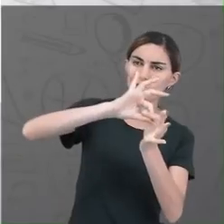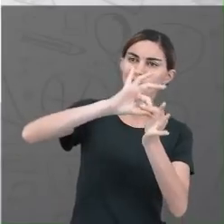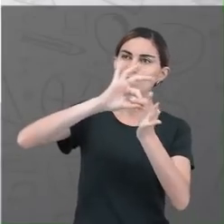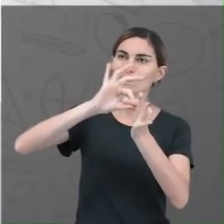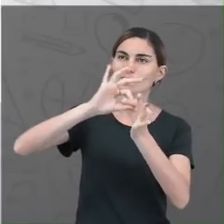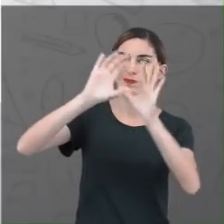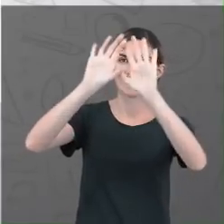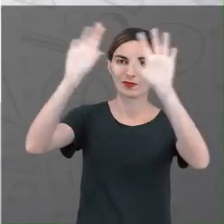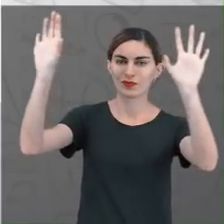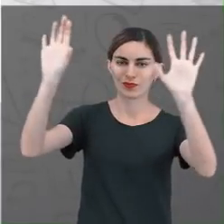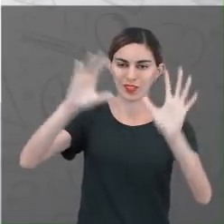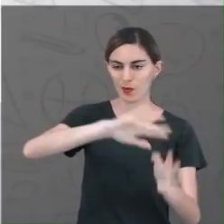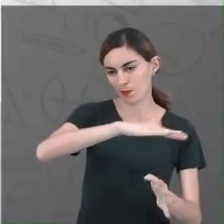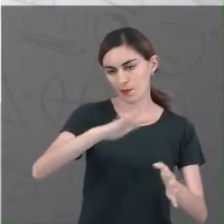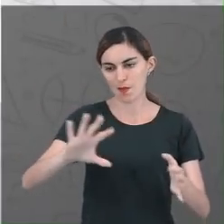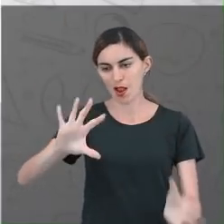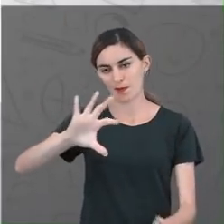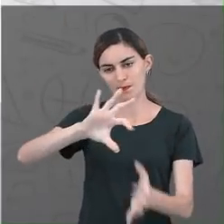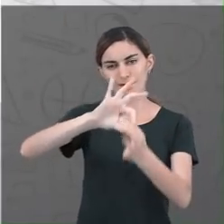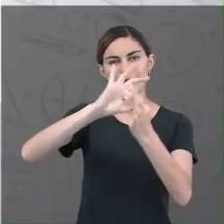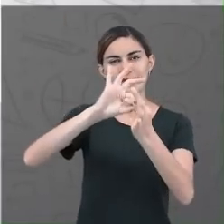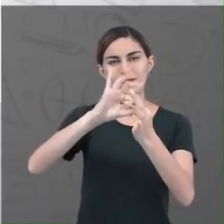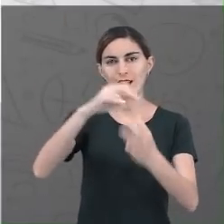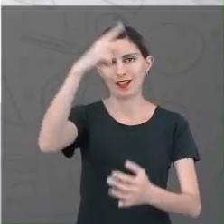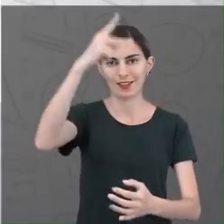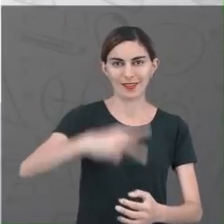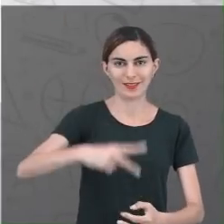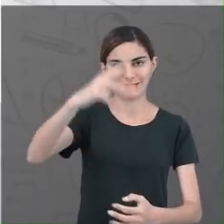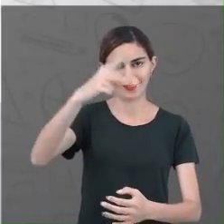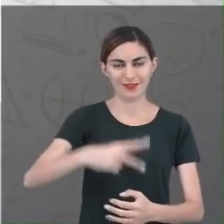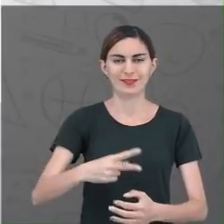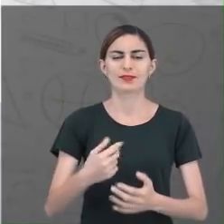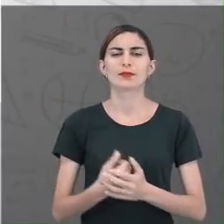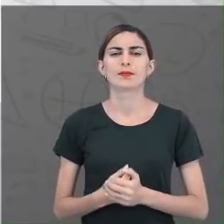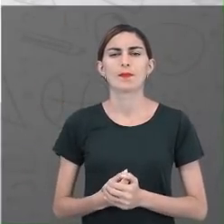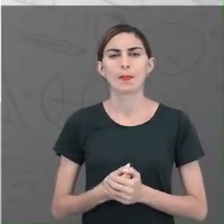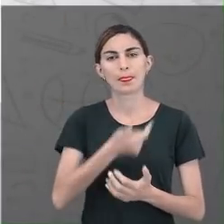integralização, essa continuidade entre as duas paisagens.